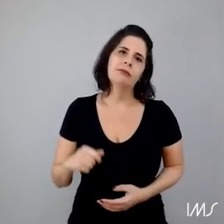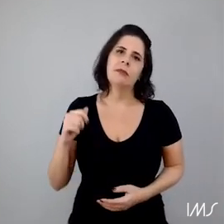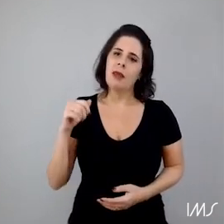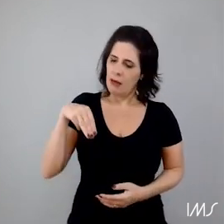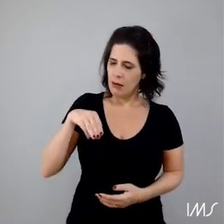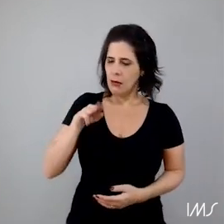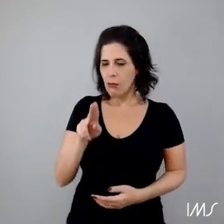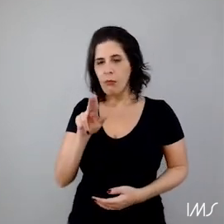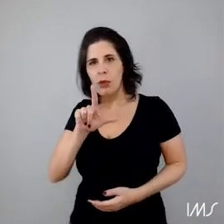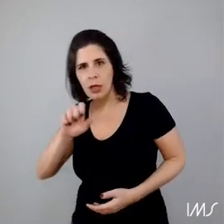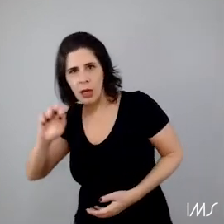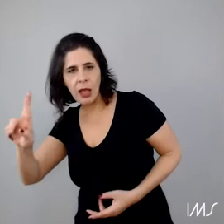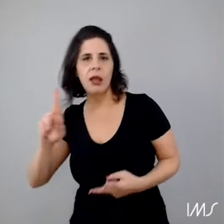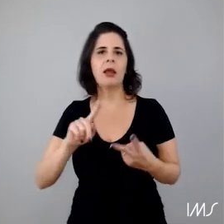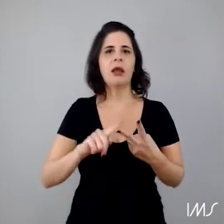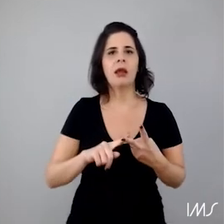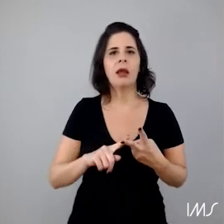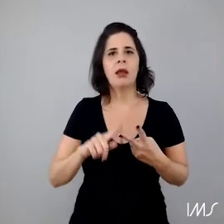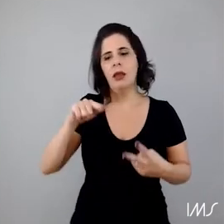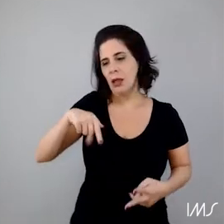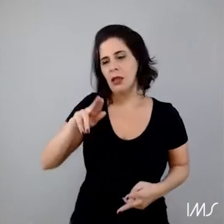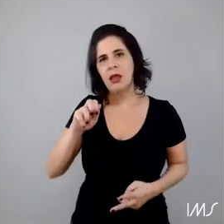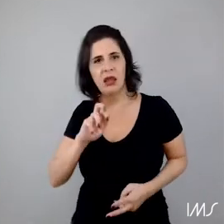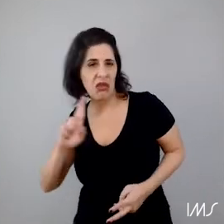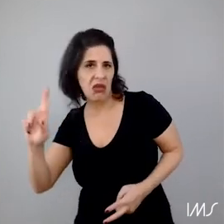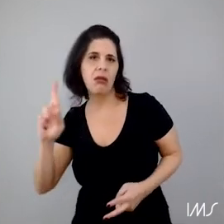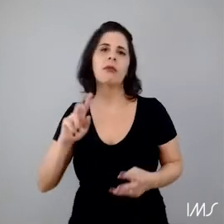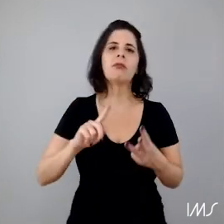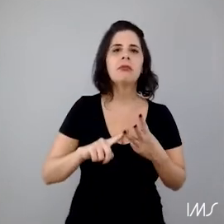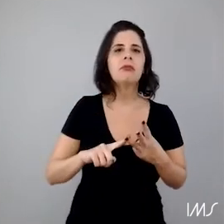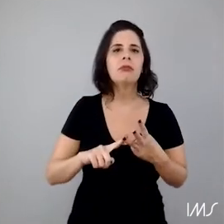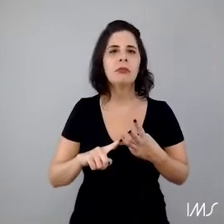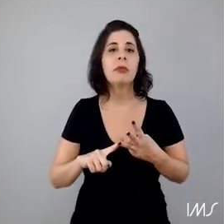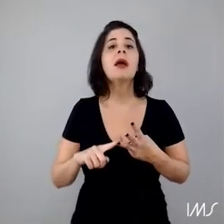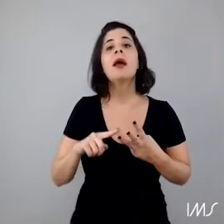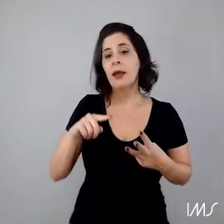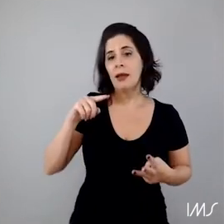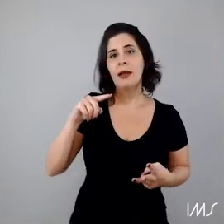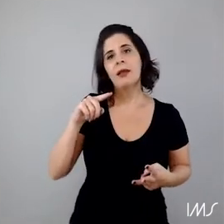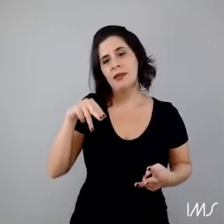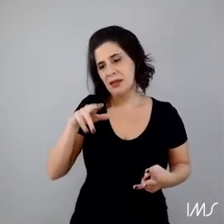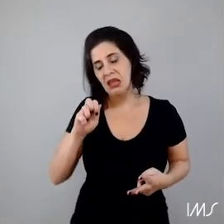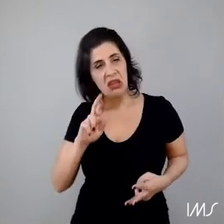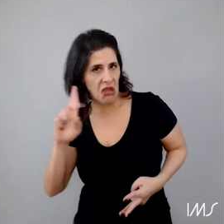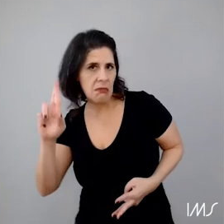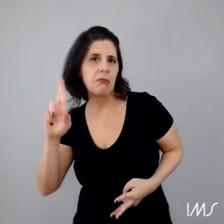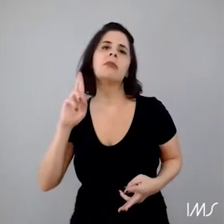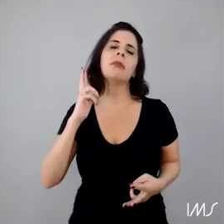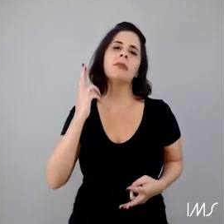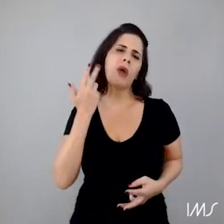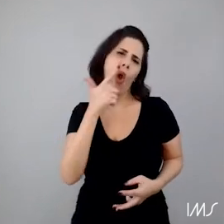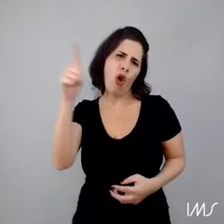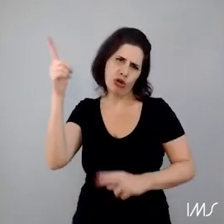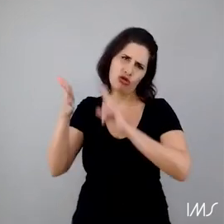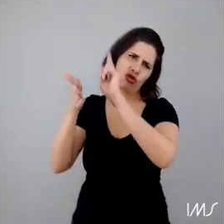Miller, Kerek, Roberto Asnot, Nair Benedicto, também os brasileiros, Mário Cravo Neto e inúmeros outros,